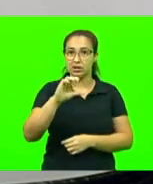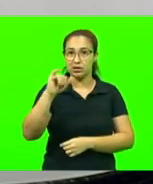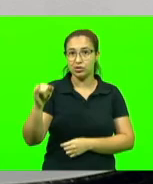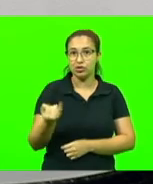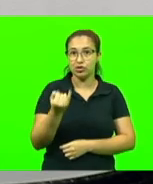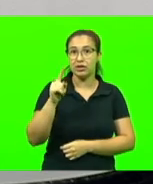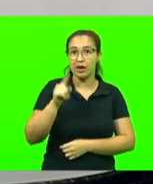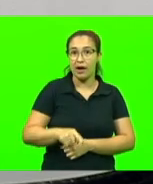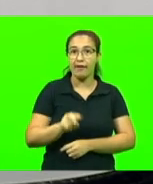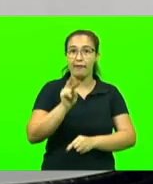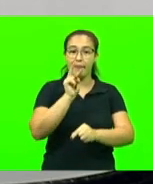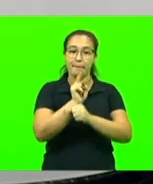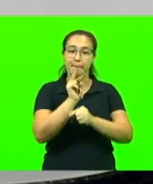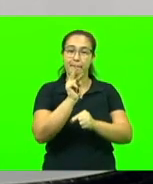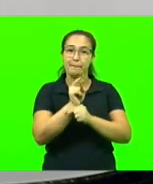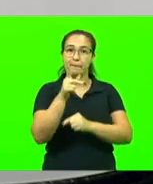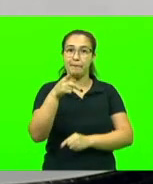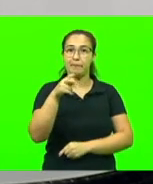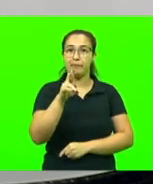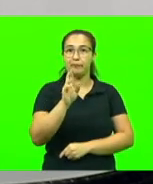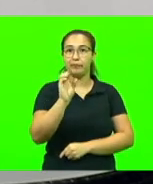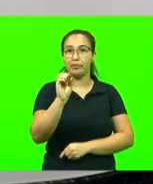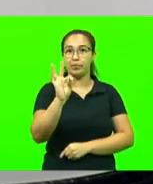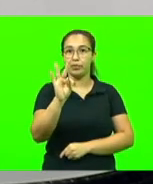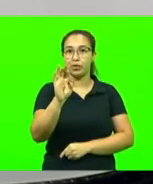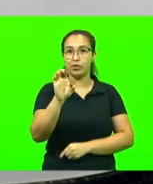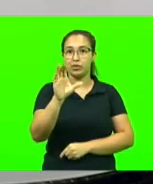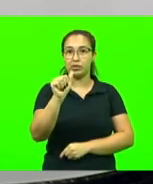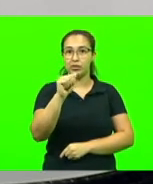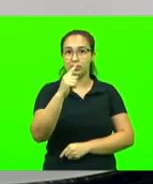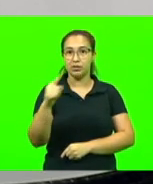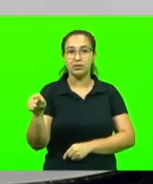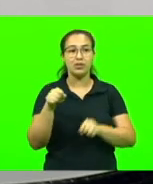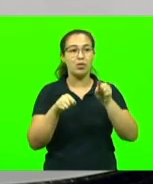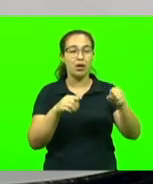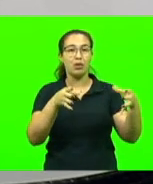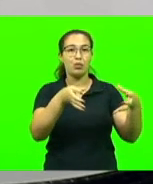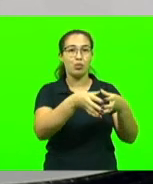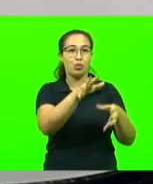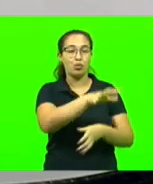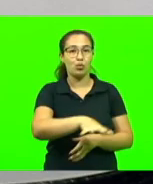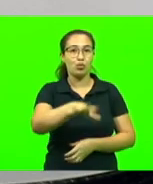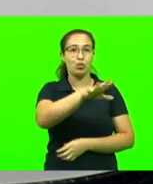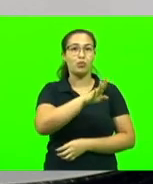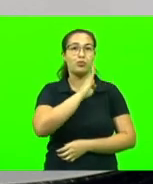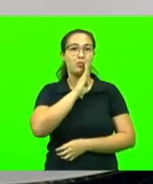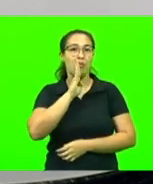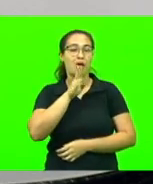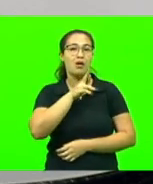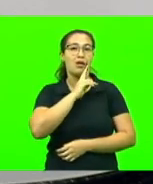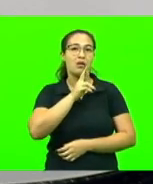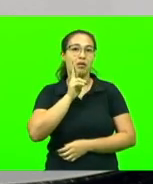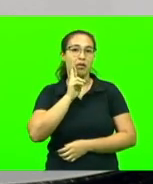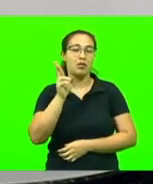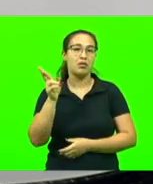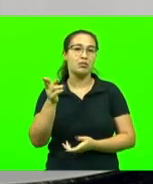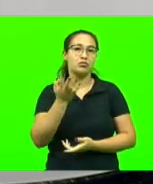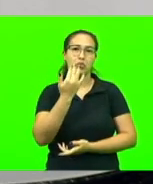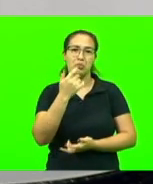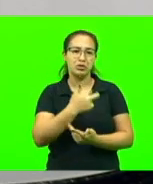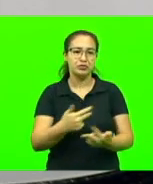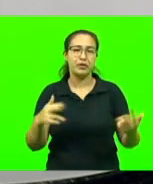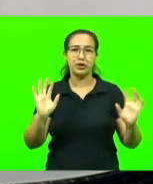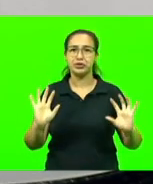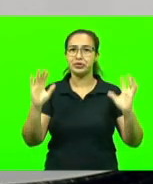palavra de proteção ao pedido de bares e restaurantes que advogam pelo crédito presumido de